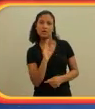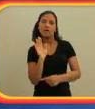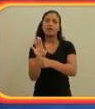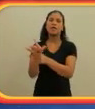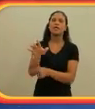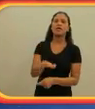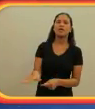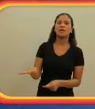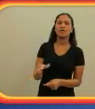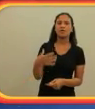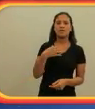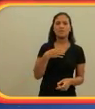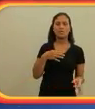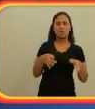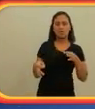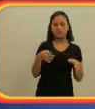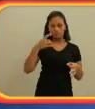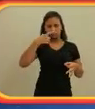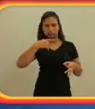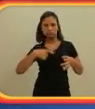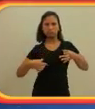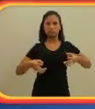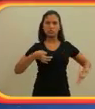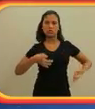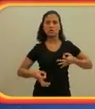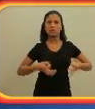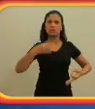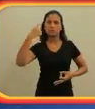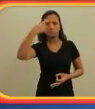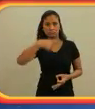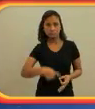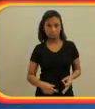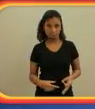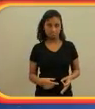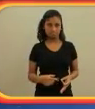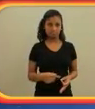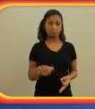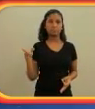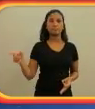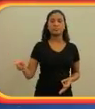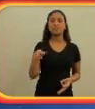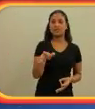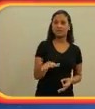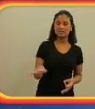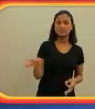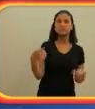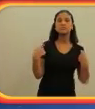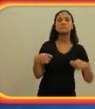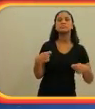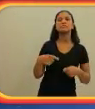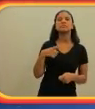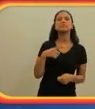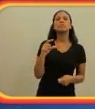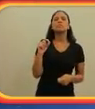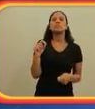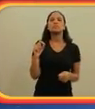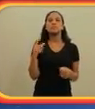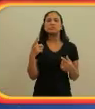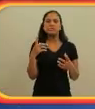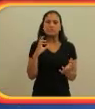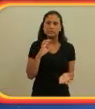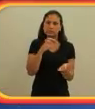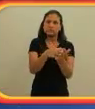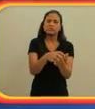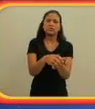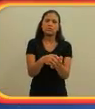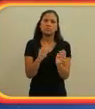na. Então, quer dizer, eu tenho aqui um ritmo que ajuda para uma criança se organizar corporalmente, porque ela vai